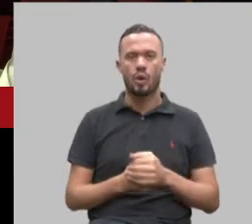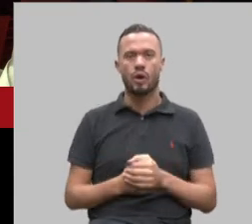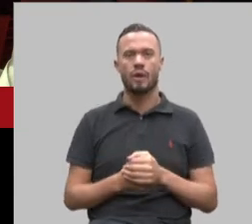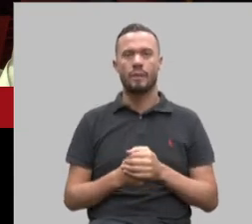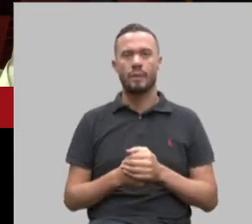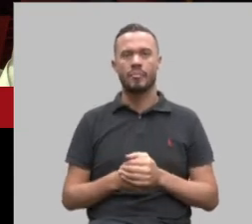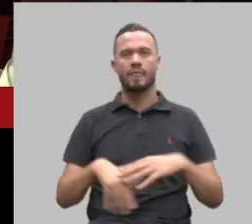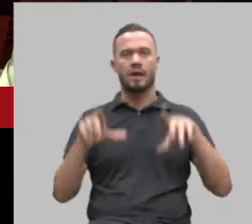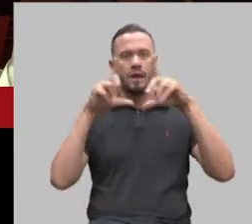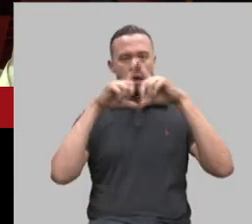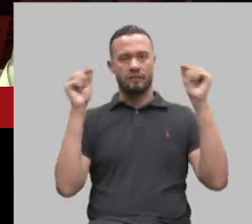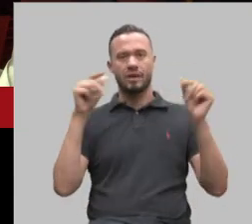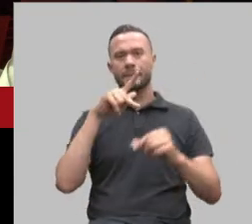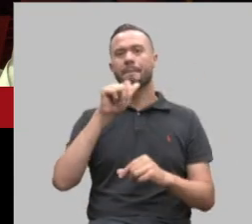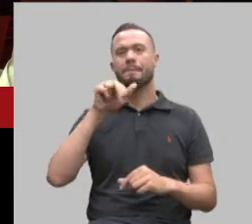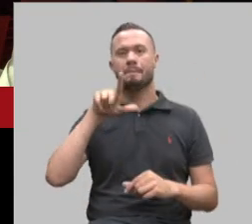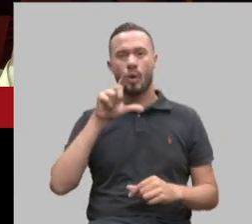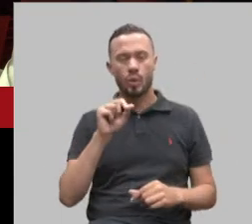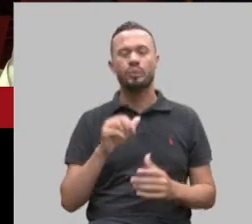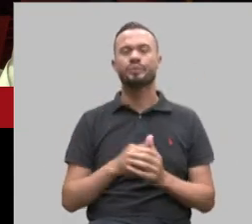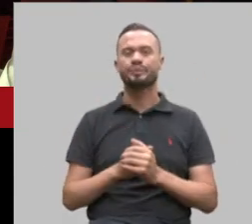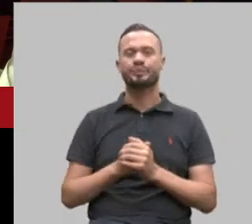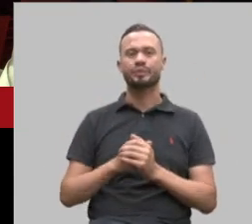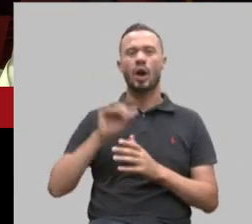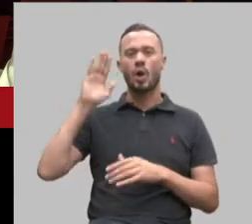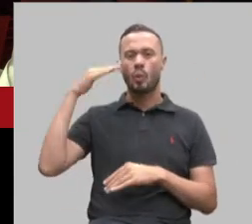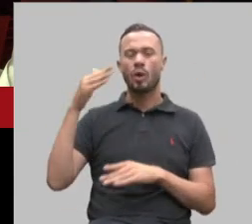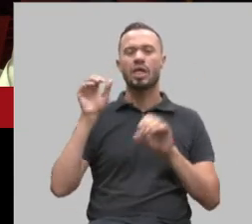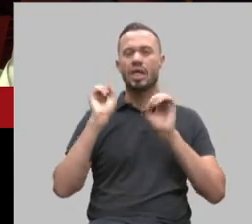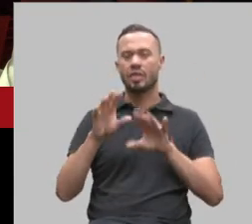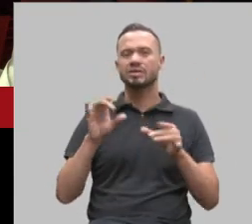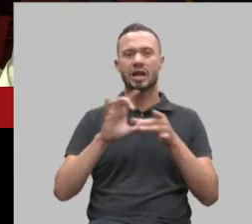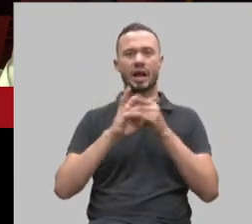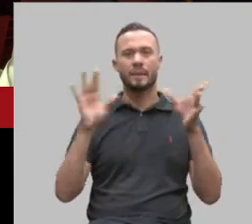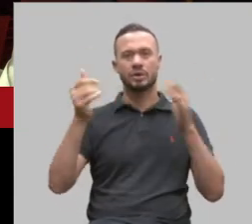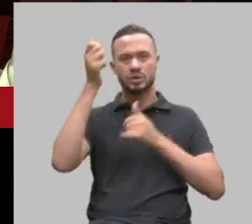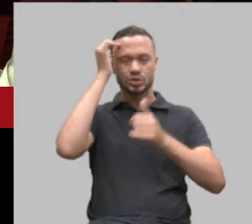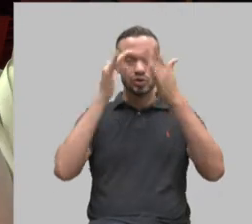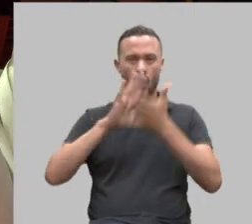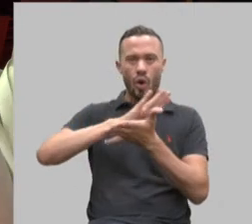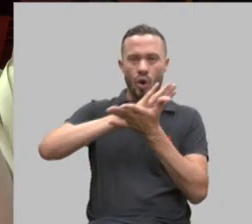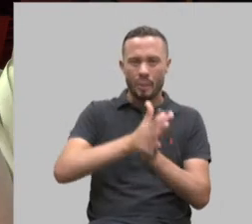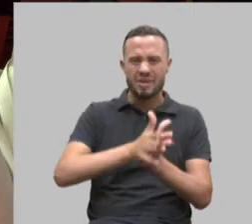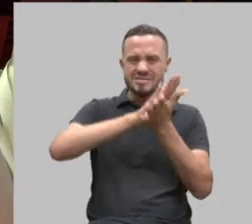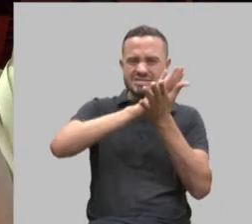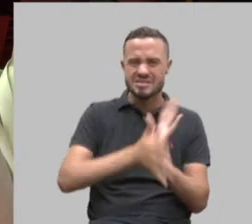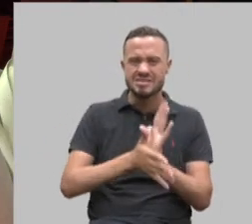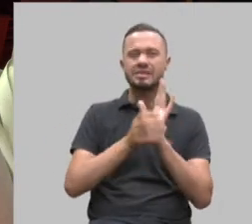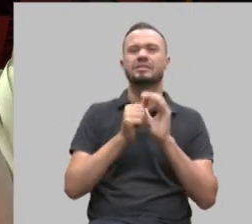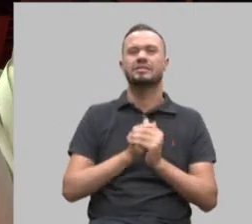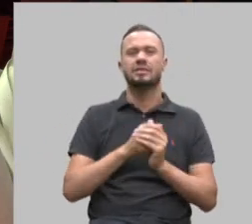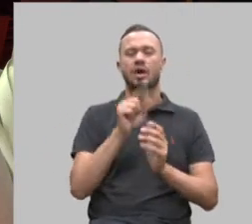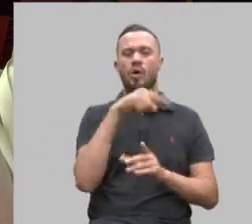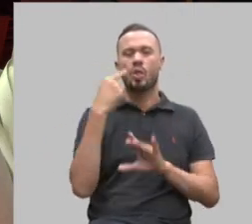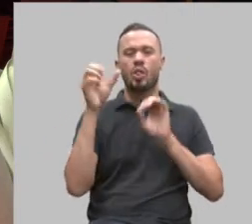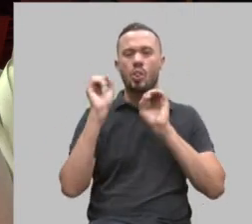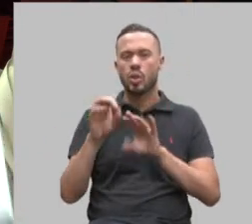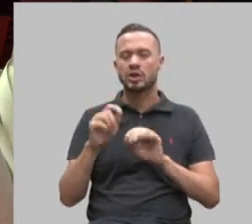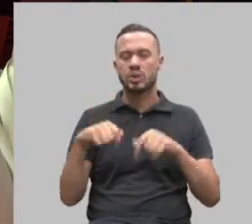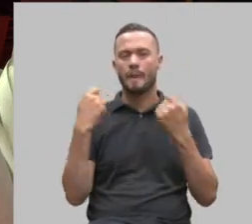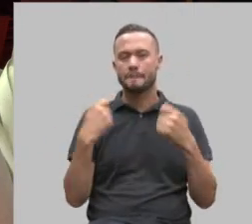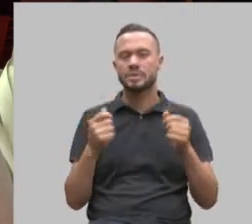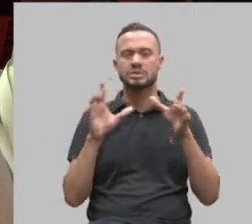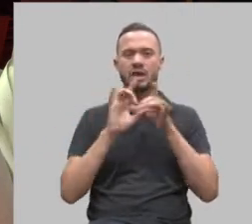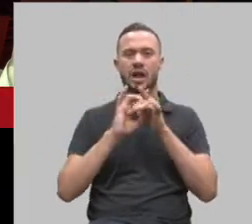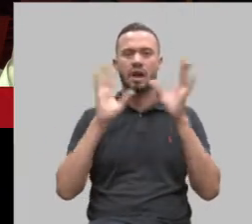Paulo Freire quando a educação não é Libertadora o sonho do Oprimido é ser o opressor a nossa educação deve ser Libertadora e nós